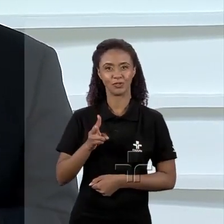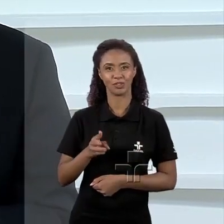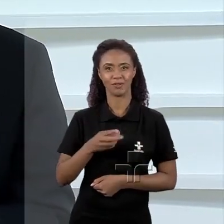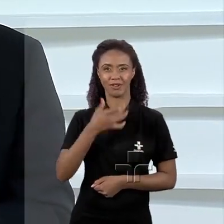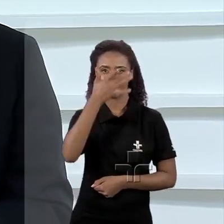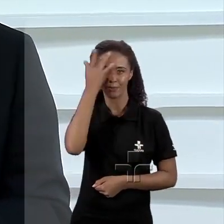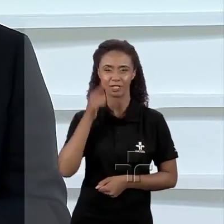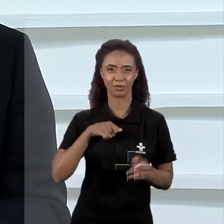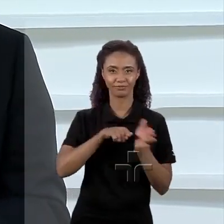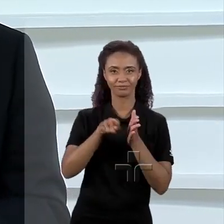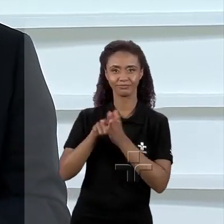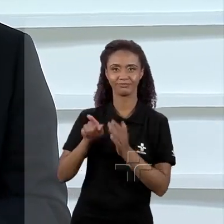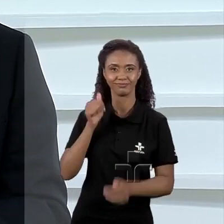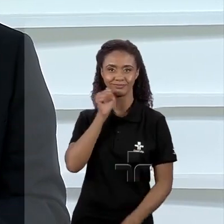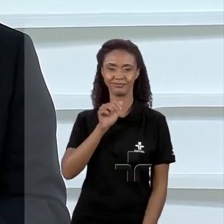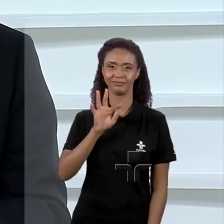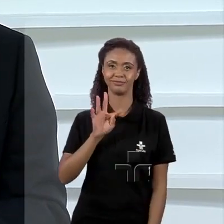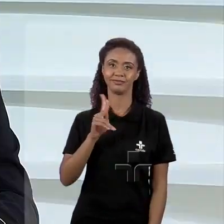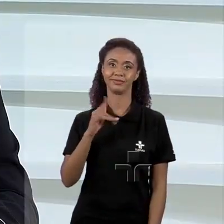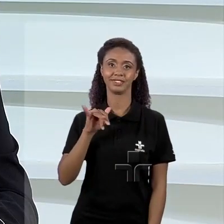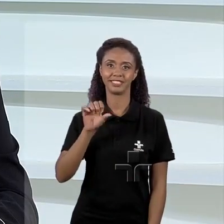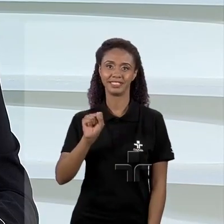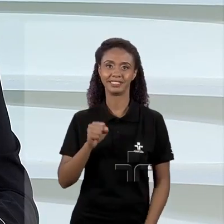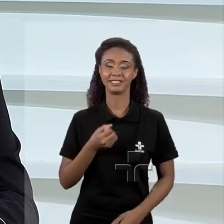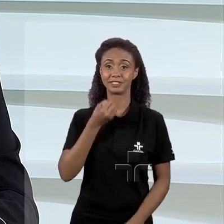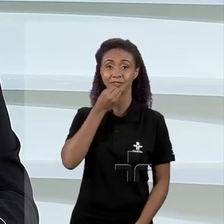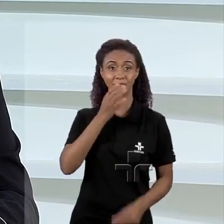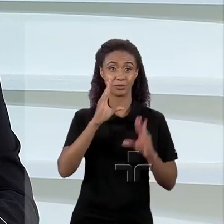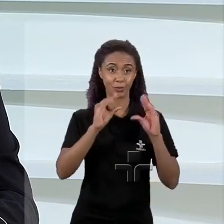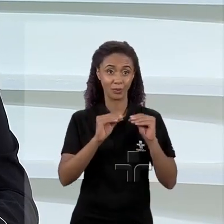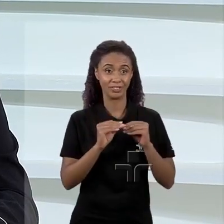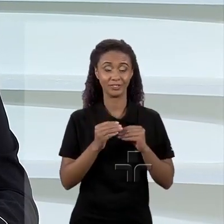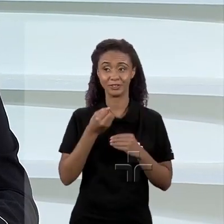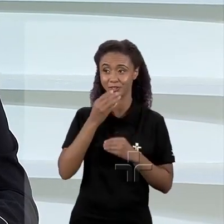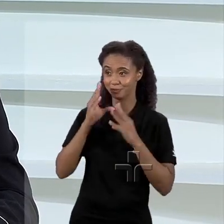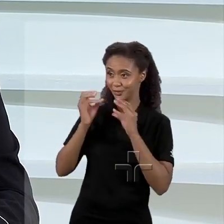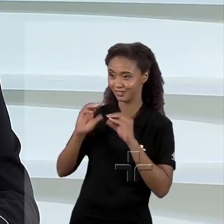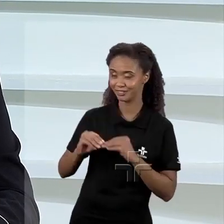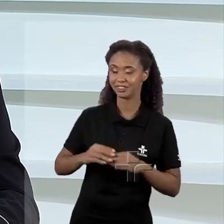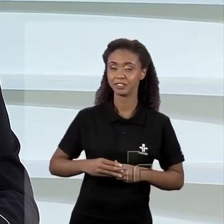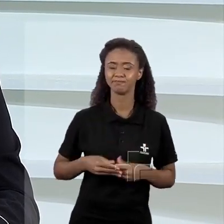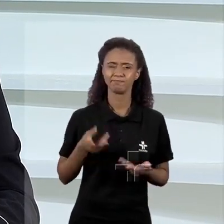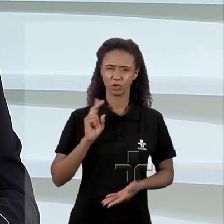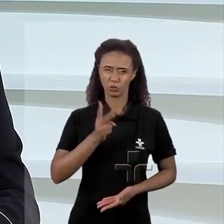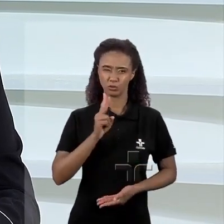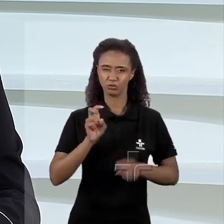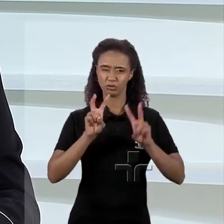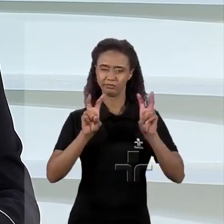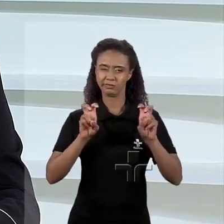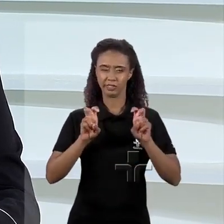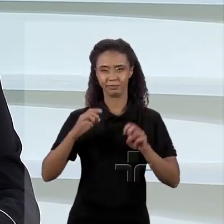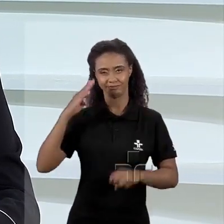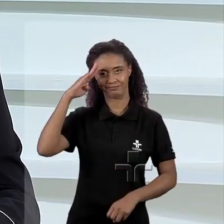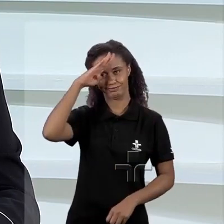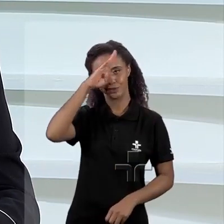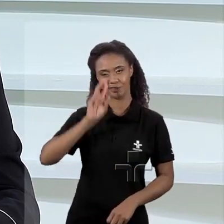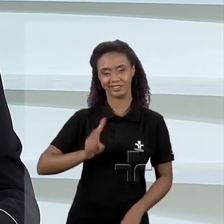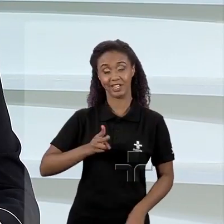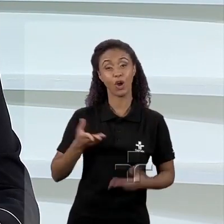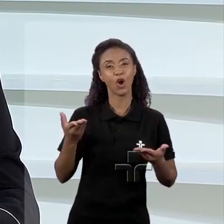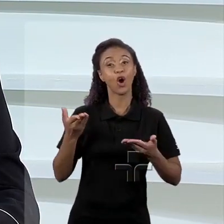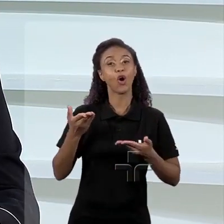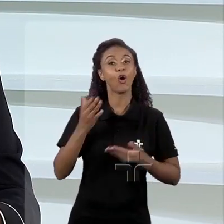aqui com a Thaís Bilenque, por favor. Boa noite, Thaís. Boa noite, prefeito. Continuando nesse tema, Jair Bolsonaro, né? Ele hoje mesmo declarou